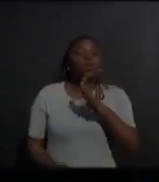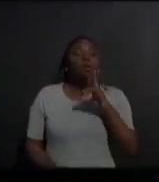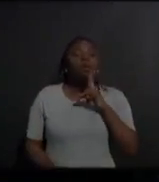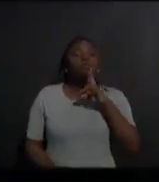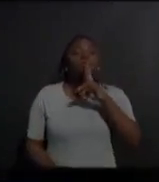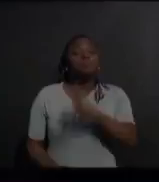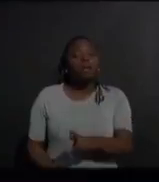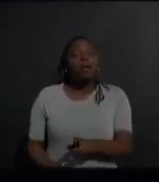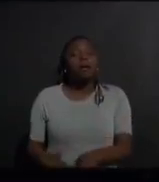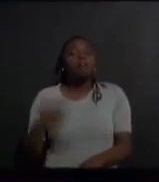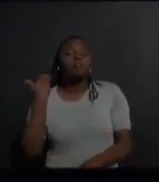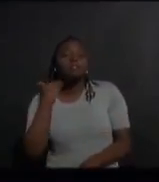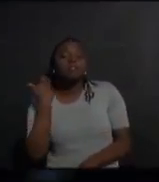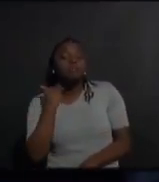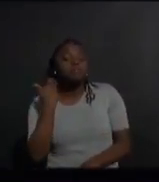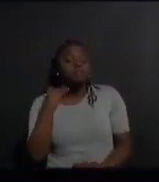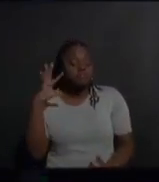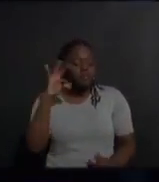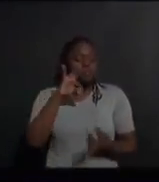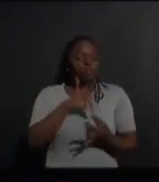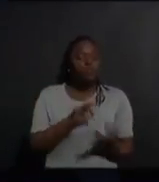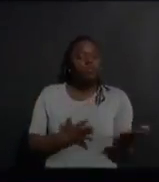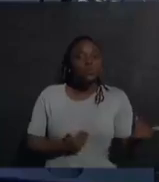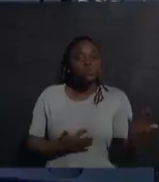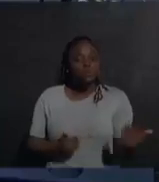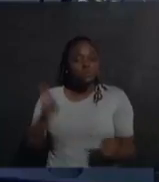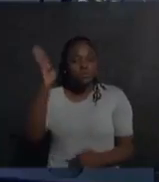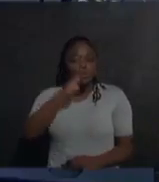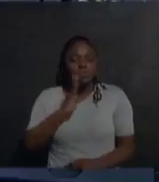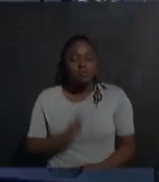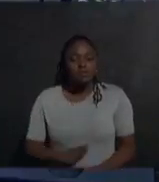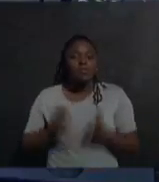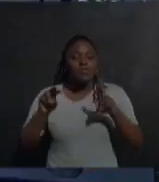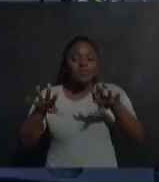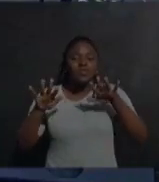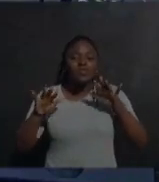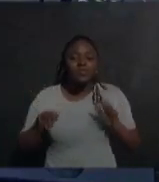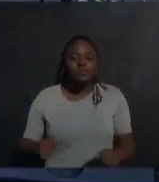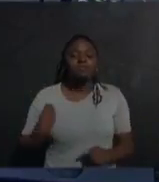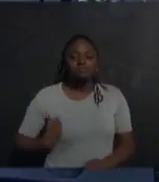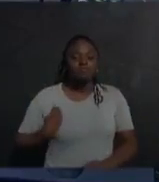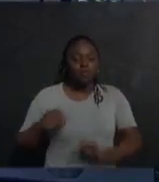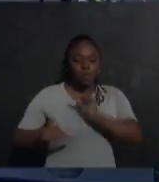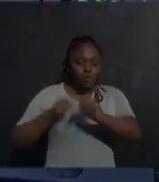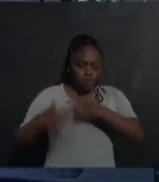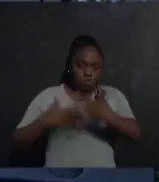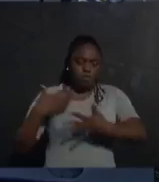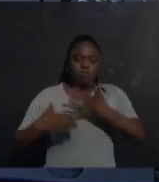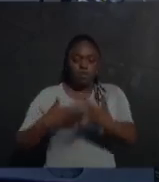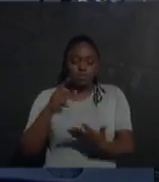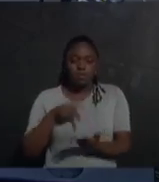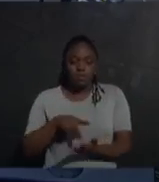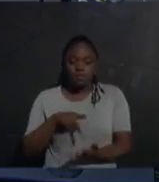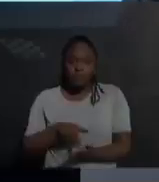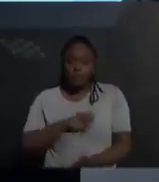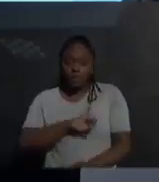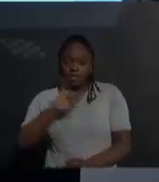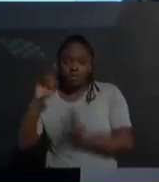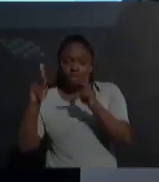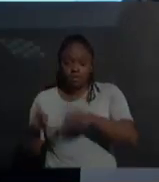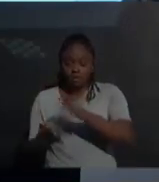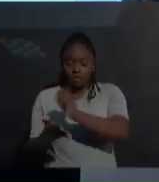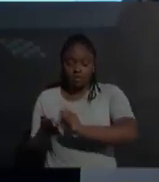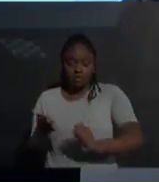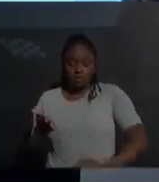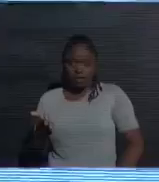do desânimo espiritual da maioria dos adolescentes e jovens do Brasil? Eles nunca viveram um avivamento. Então, quando a pessoa escreve isso aqui para